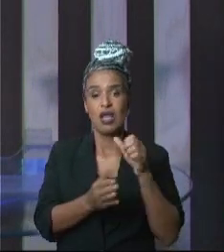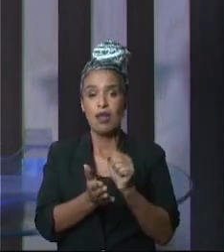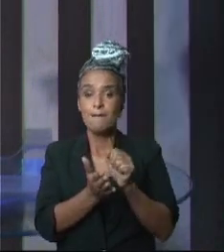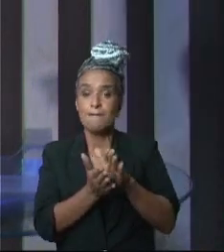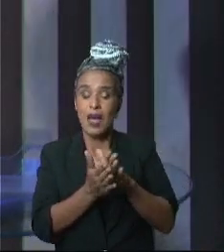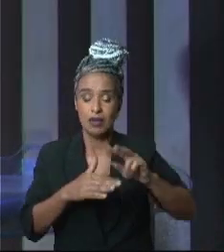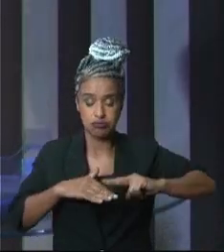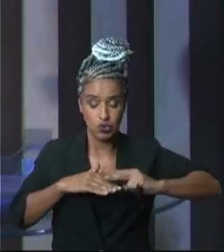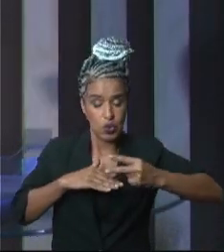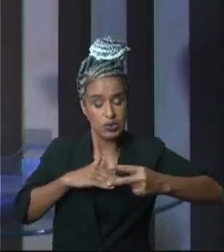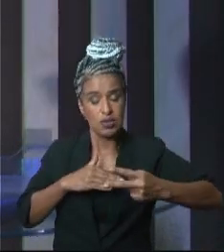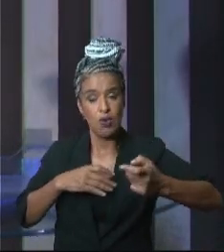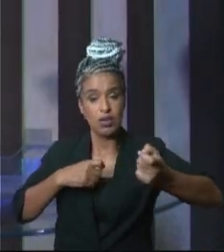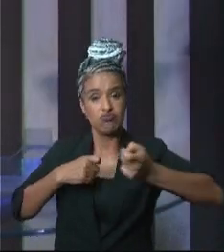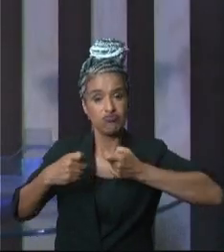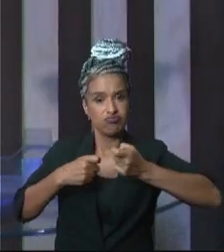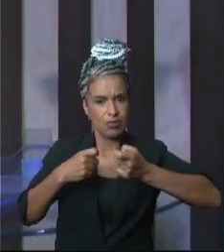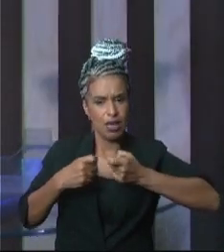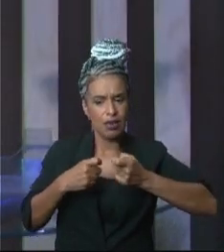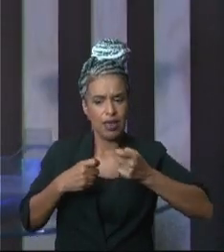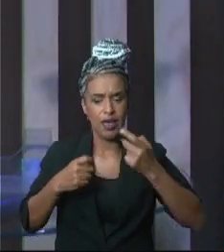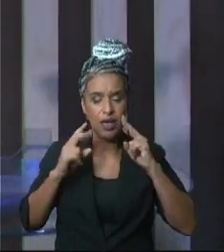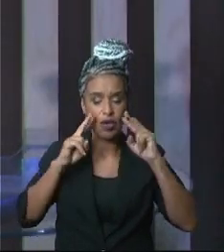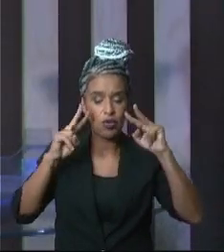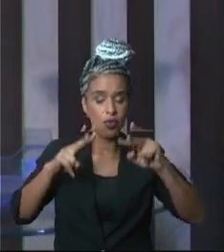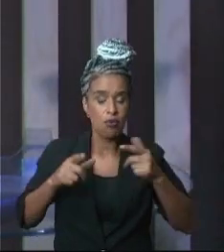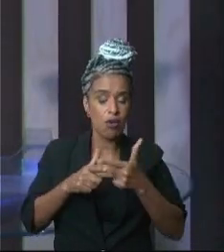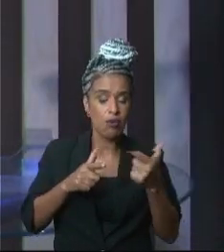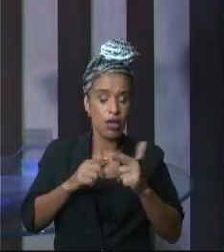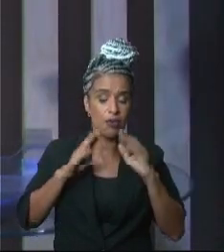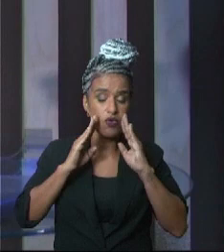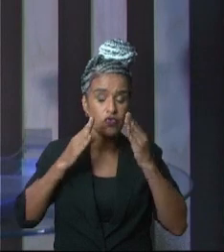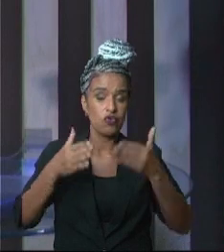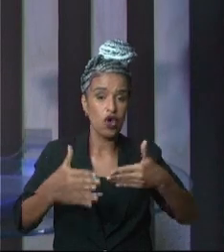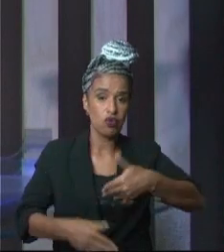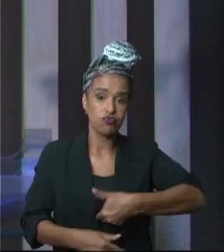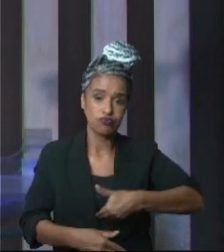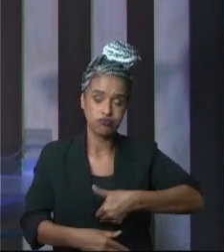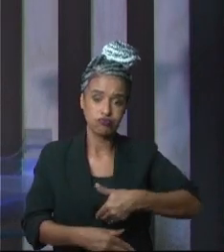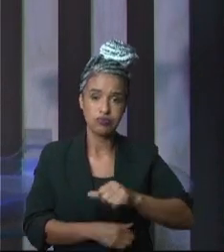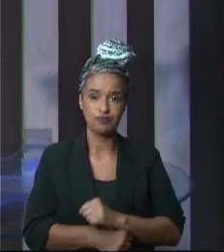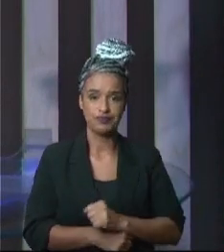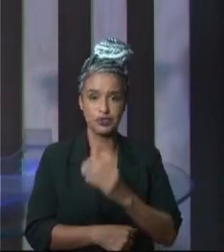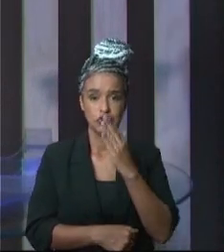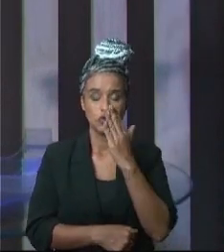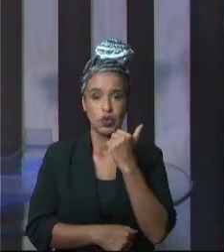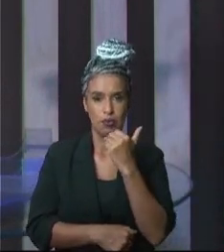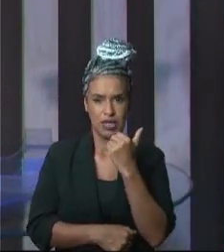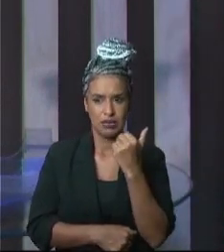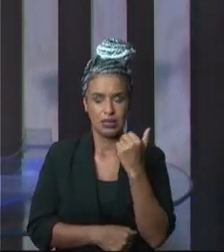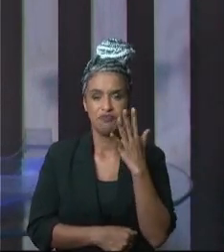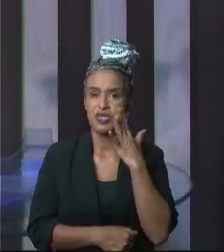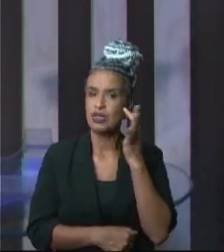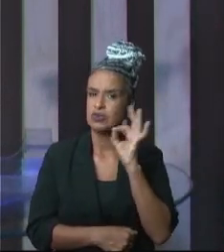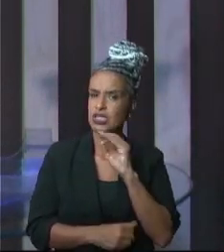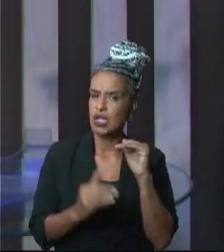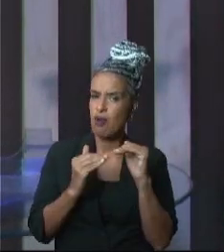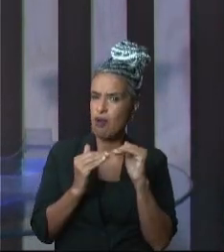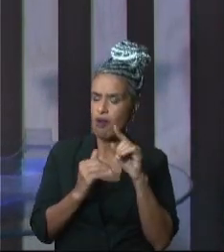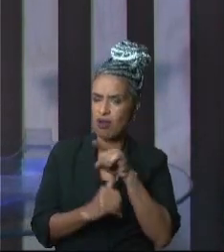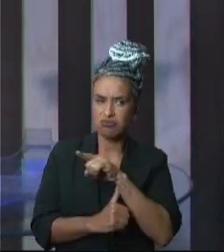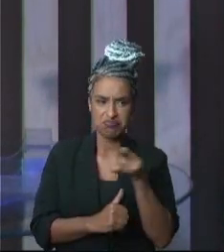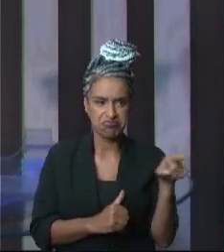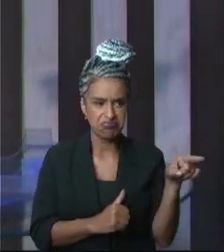impactos dos conflitos na segurança alimentar. Agora, eu não sei se vocês concordam comigo, mas nenhum